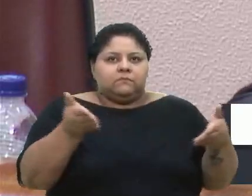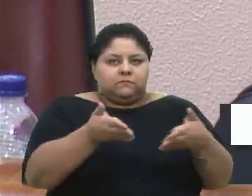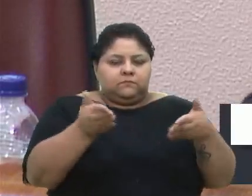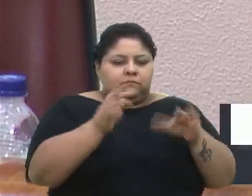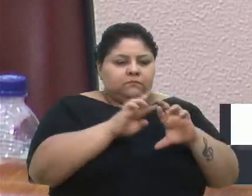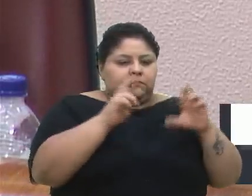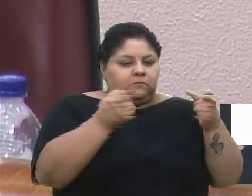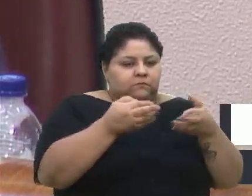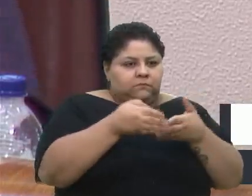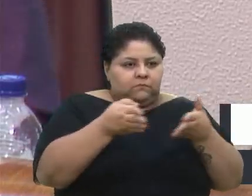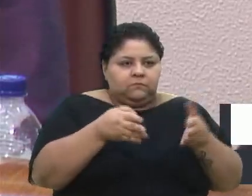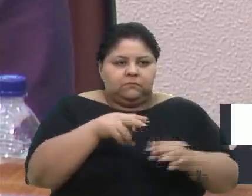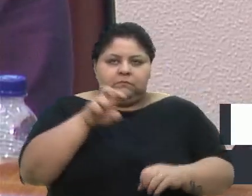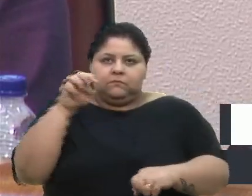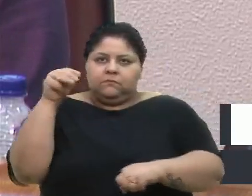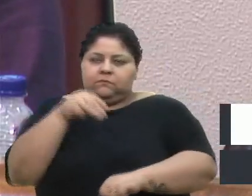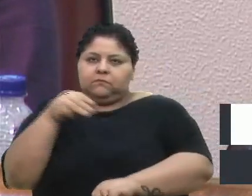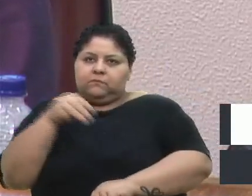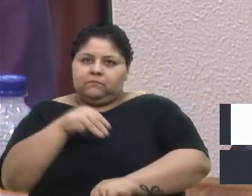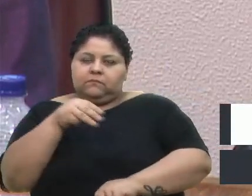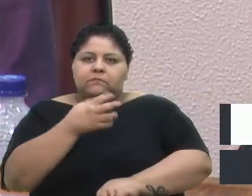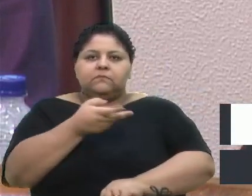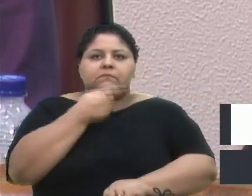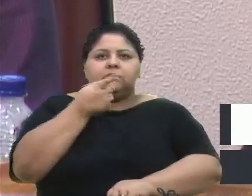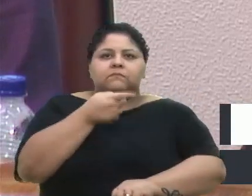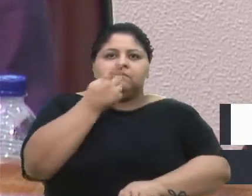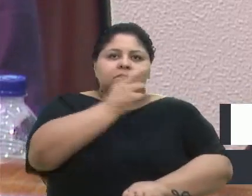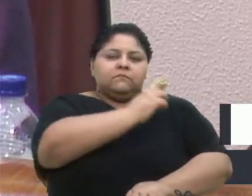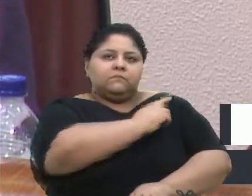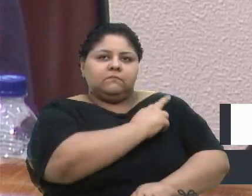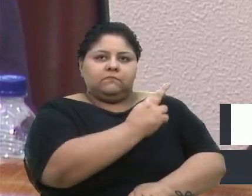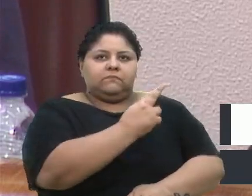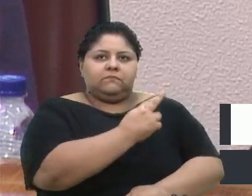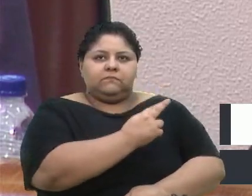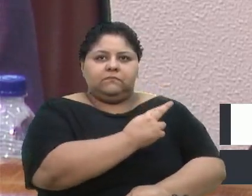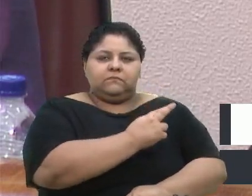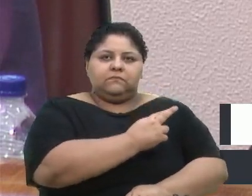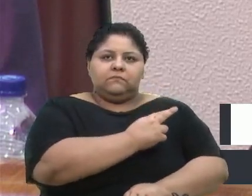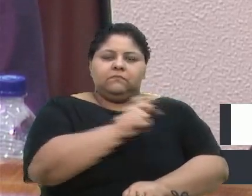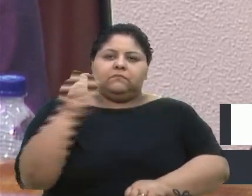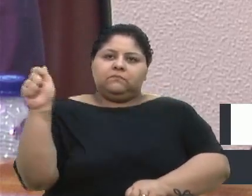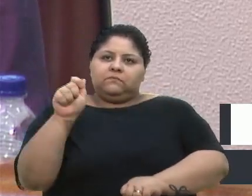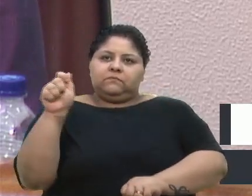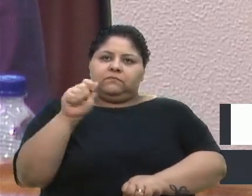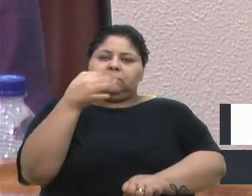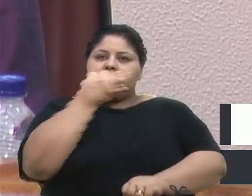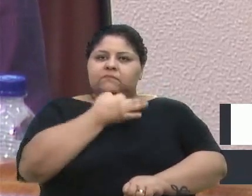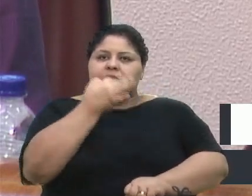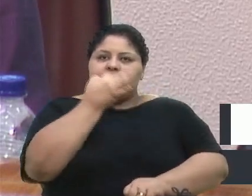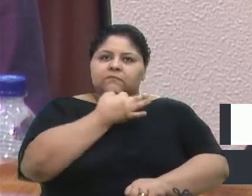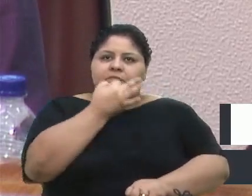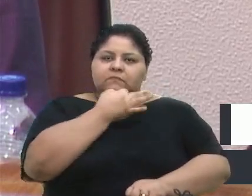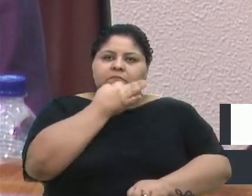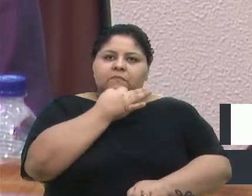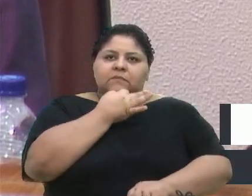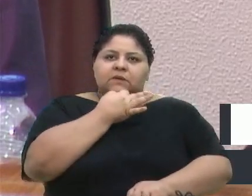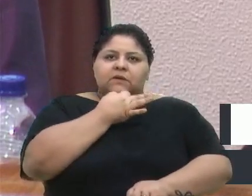Ordinária, abre espaço de 5 minutos para manifestação de representante da Associação Caxiense de Tênis de